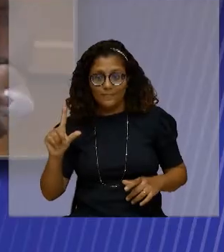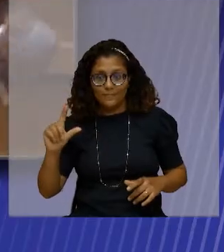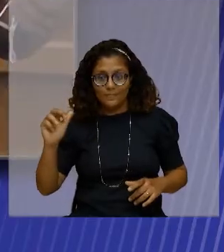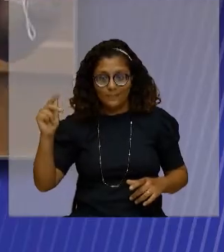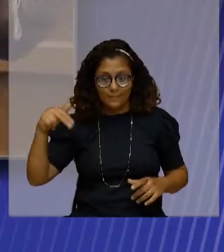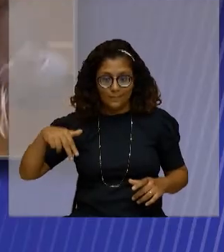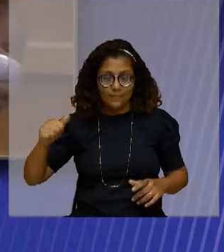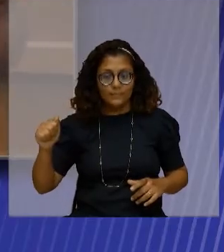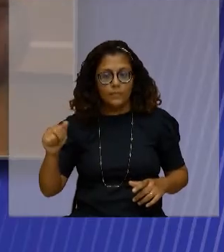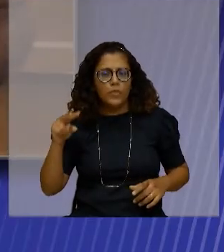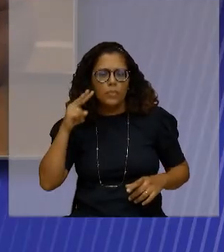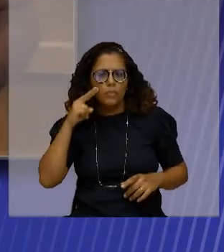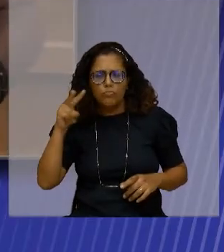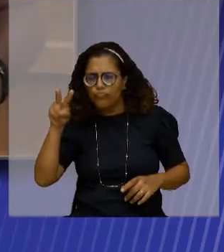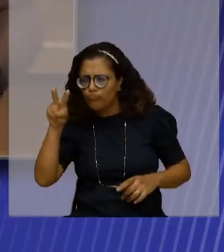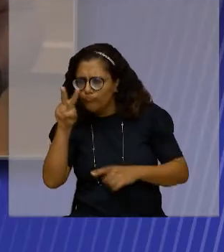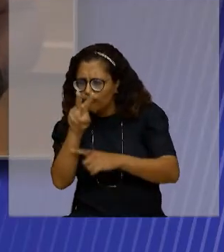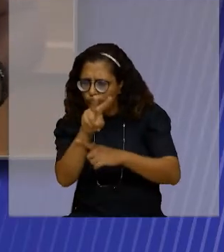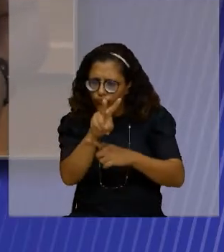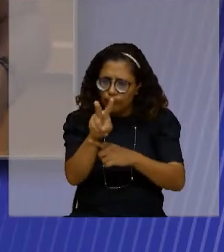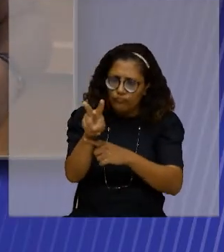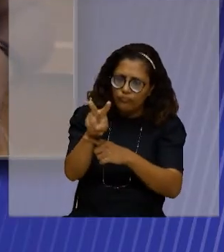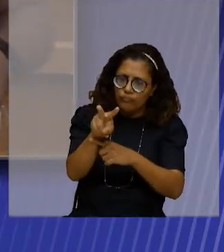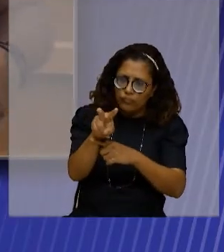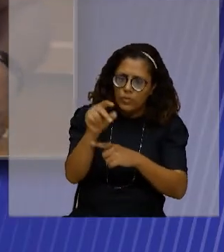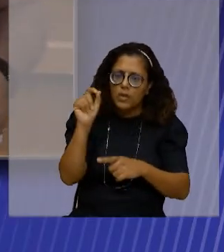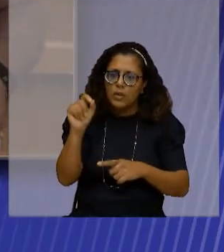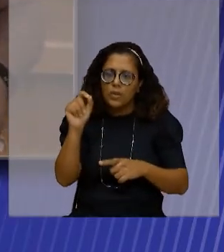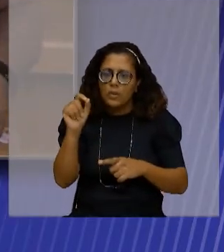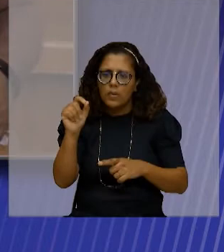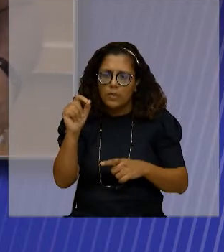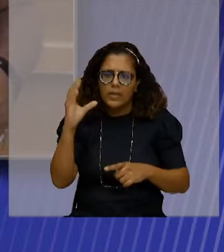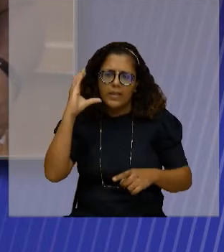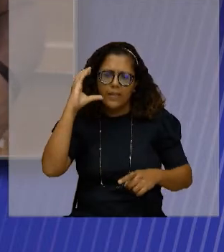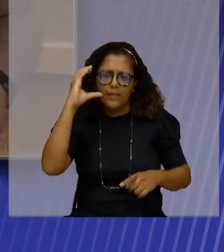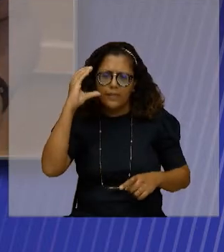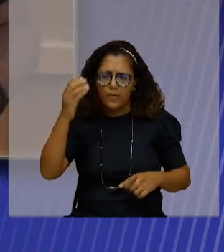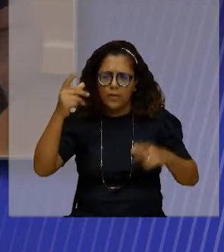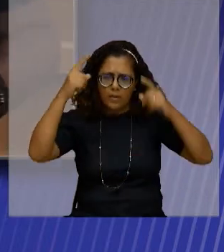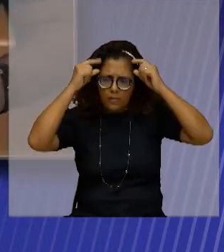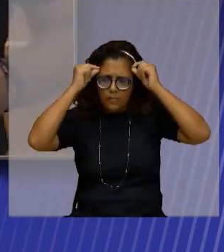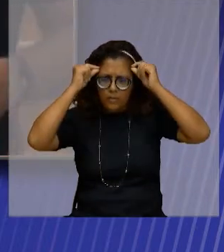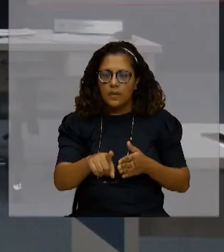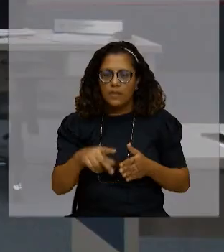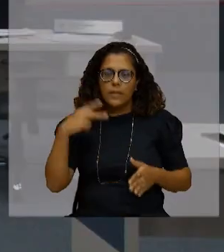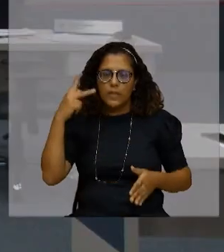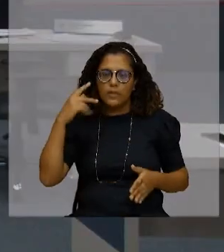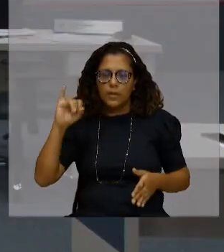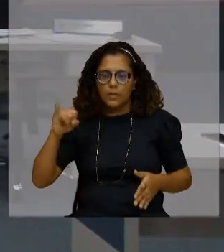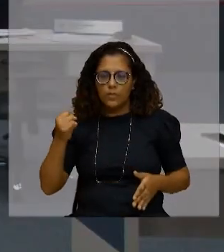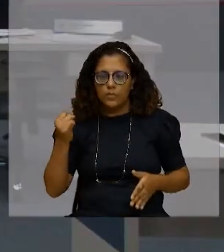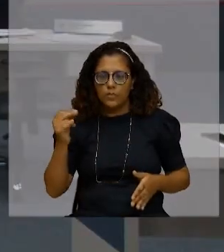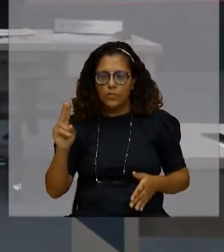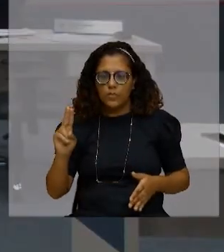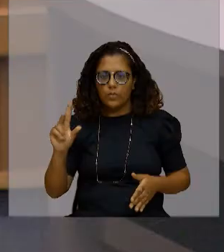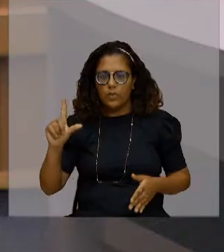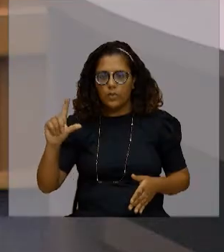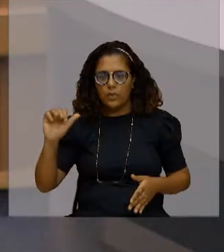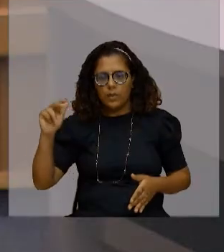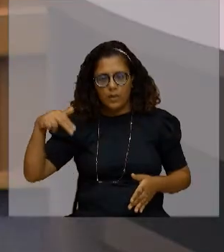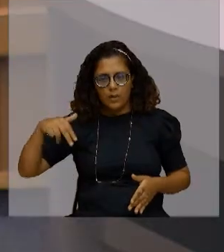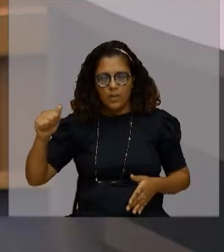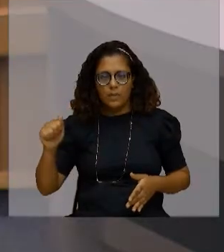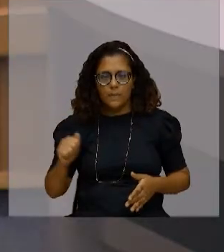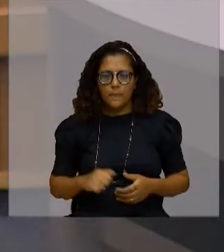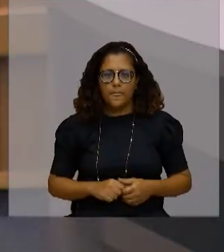ele também deixou uma mensagem de agradecimento pelo trabalho realizado a delegada a vereadora Juliana